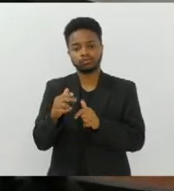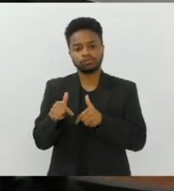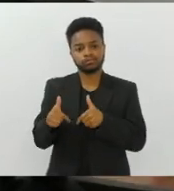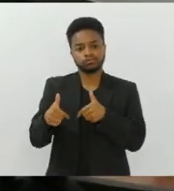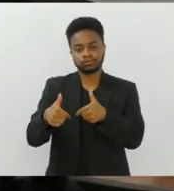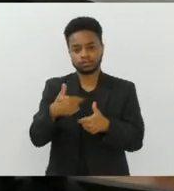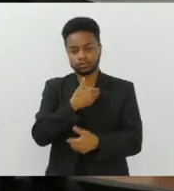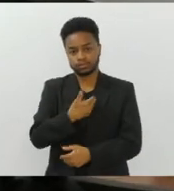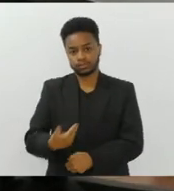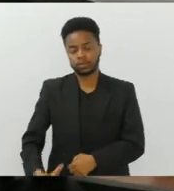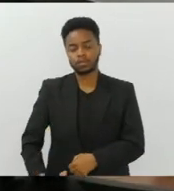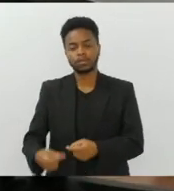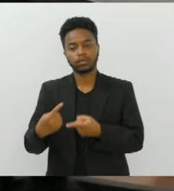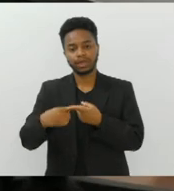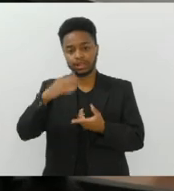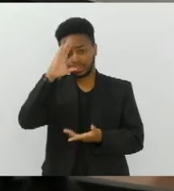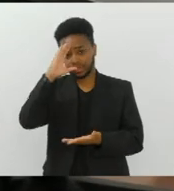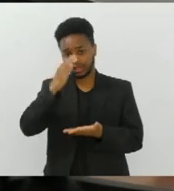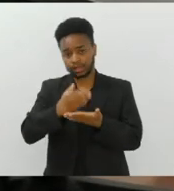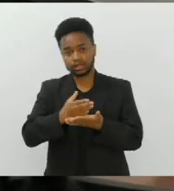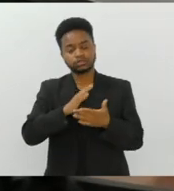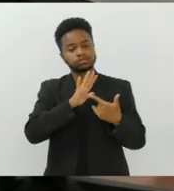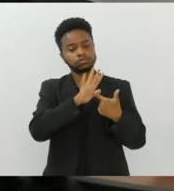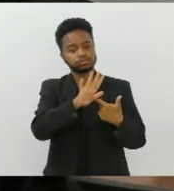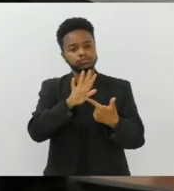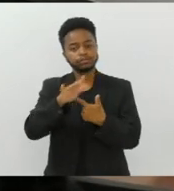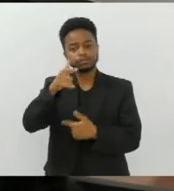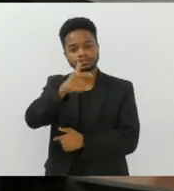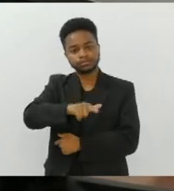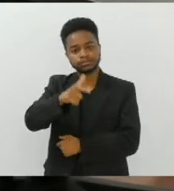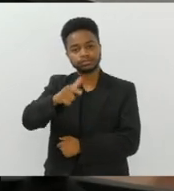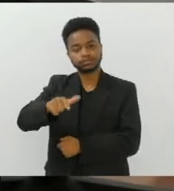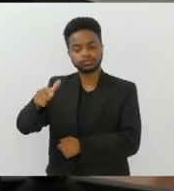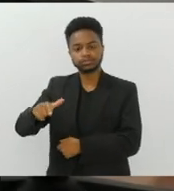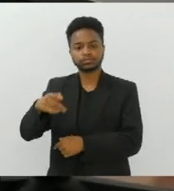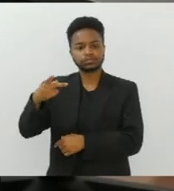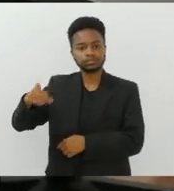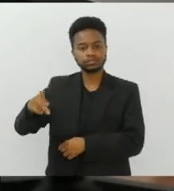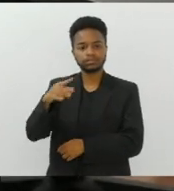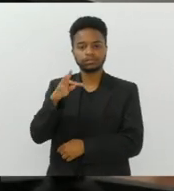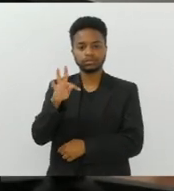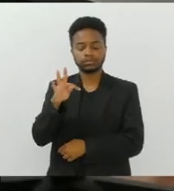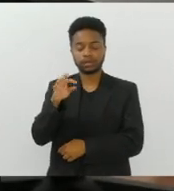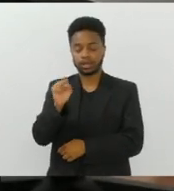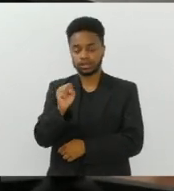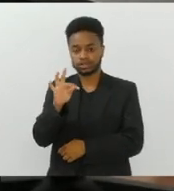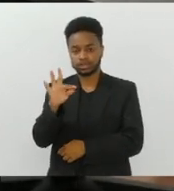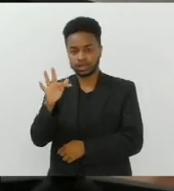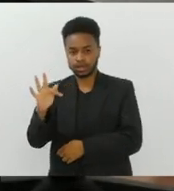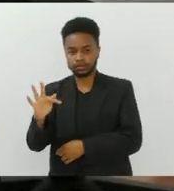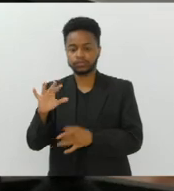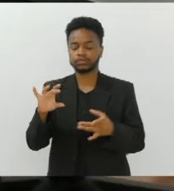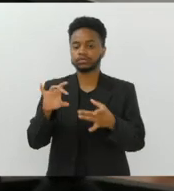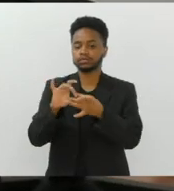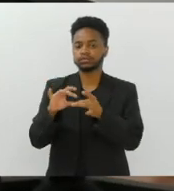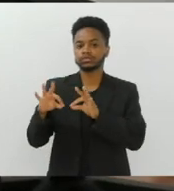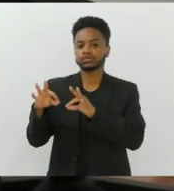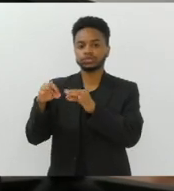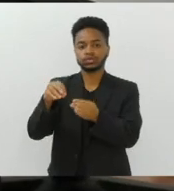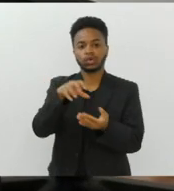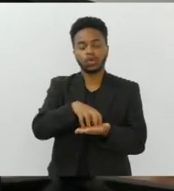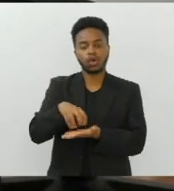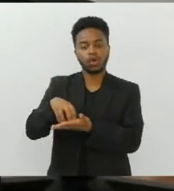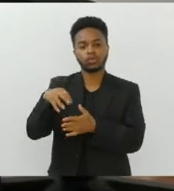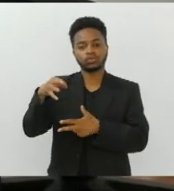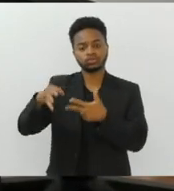Esta é uma tese repetitiva, firmada pelo Superior Tribunal de Justiça, que vincula todos os órgãos do Poder